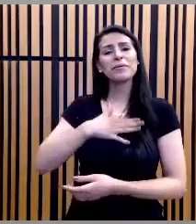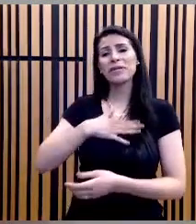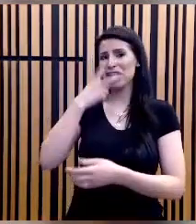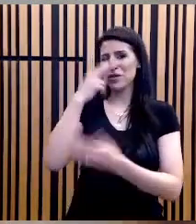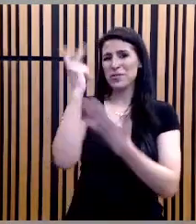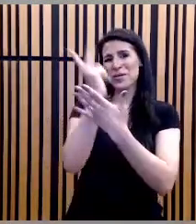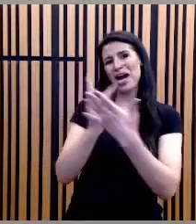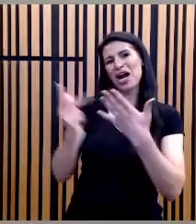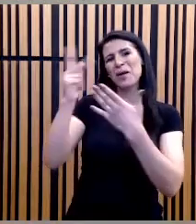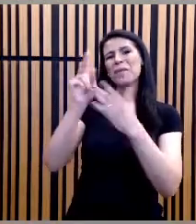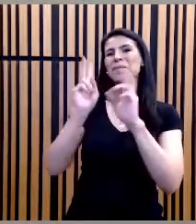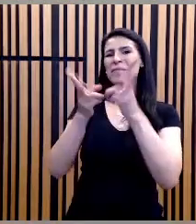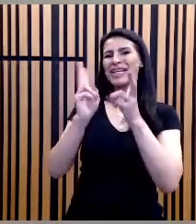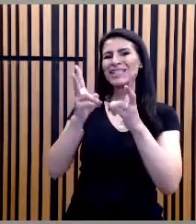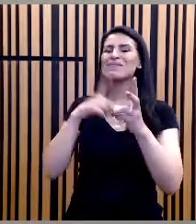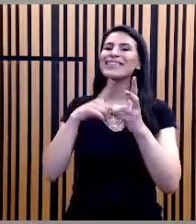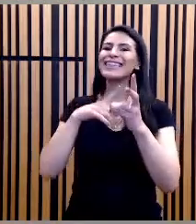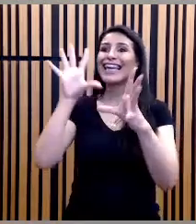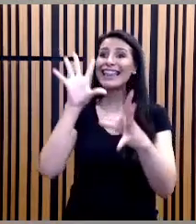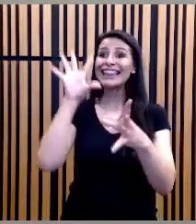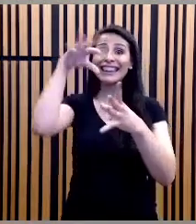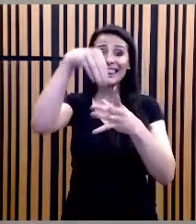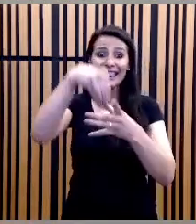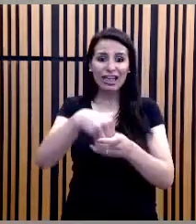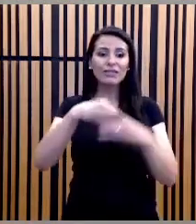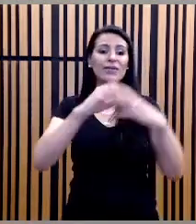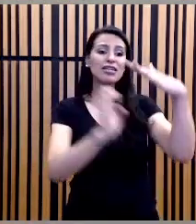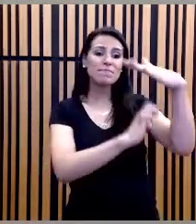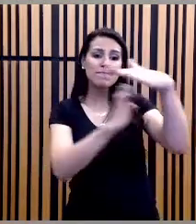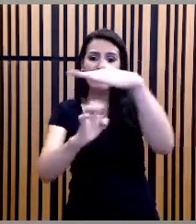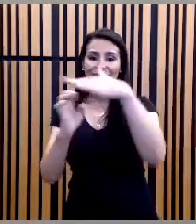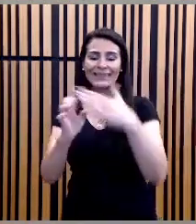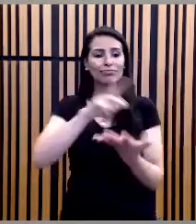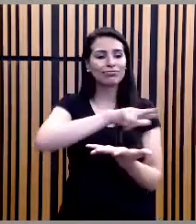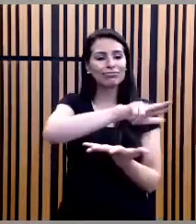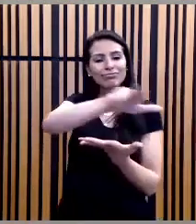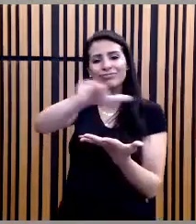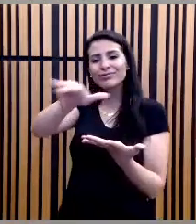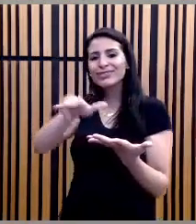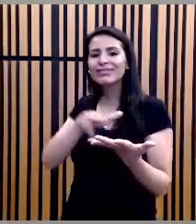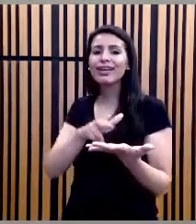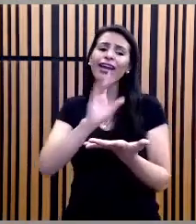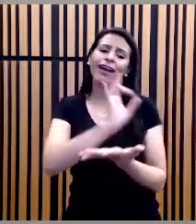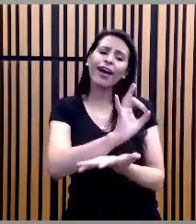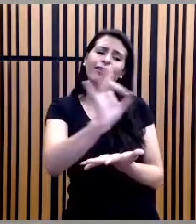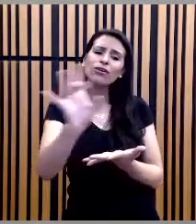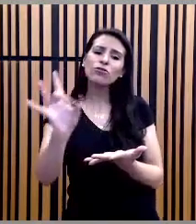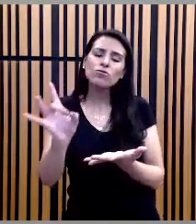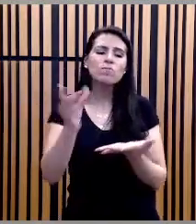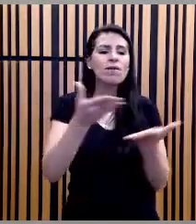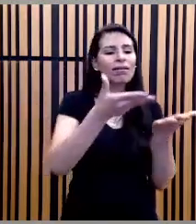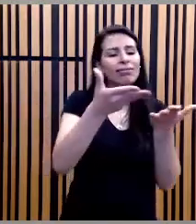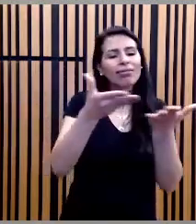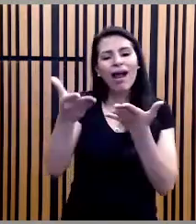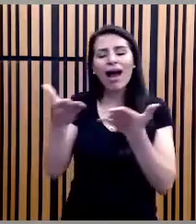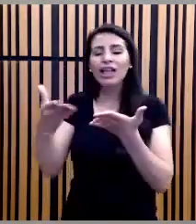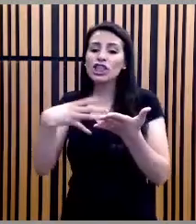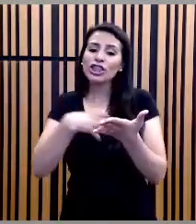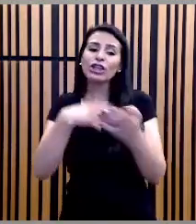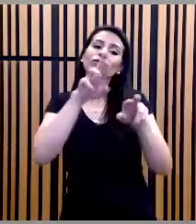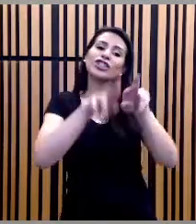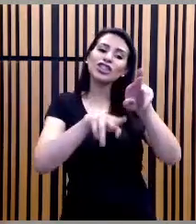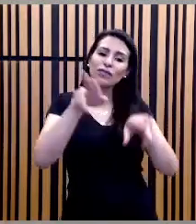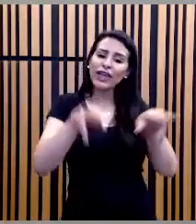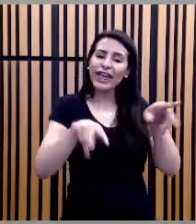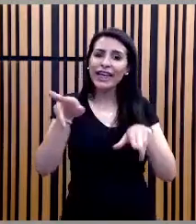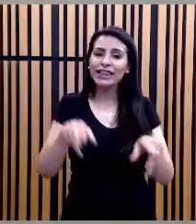onde a gente tem várias empresas dentro e cada uma a gente trata ela de uma forma diferente. Cada uma